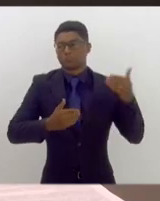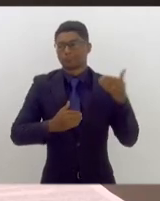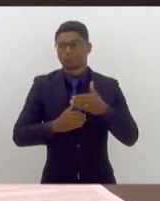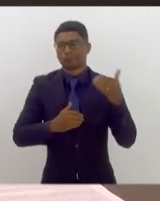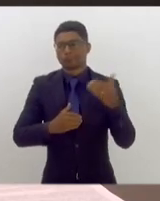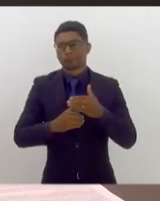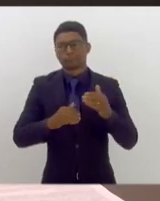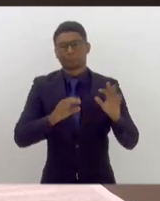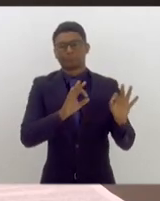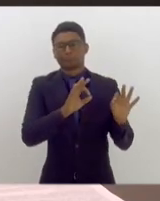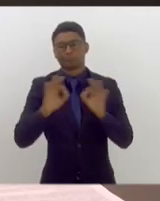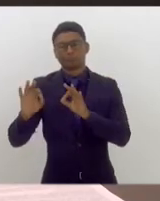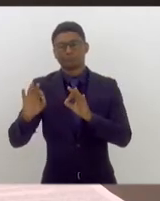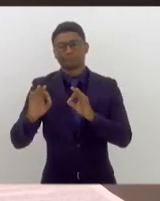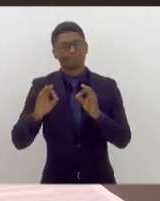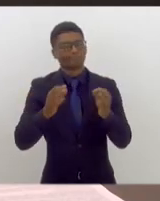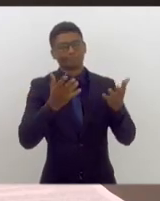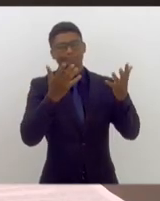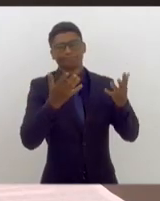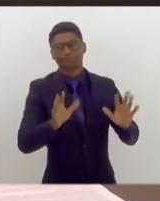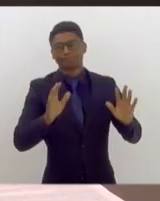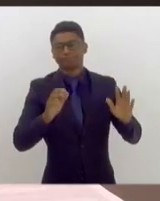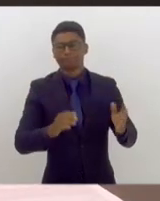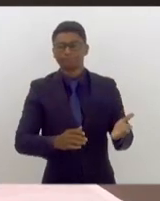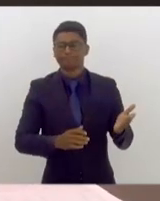e também mostrar